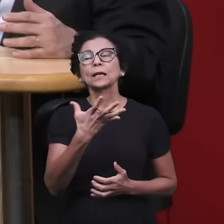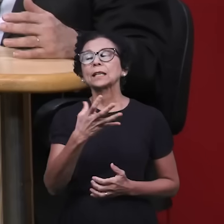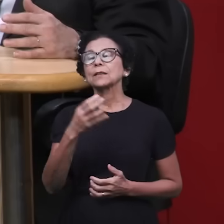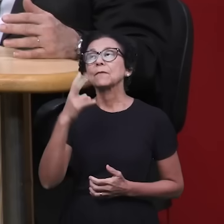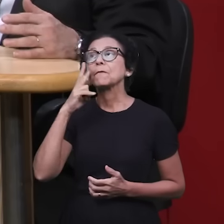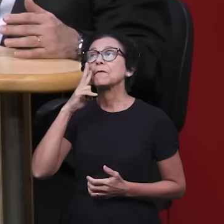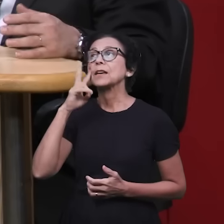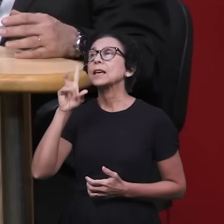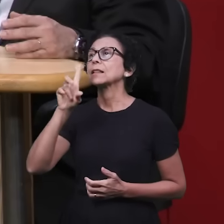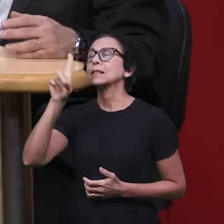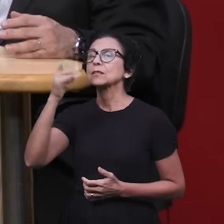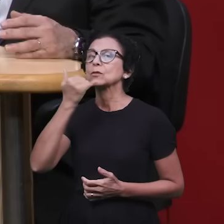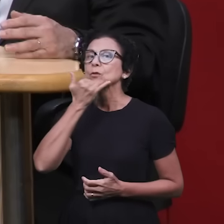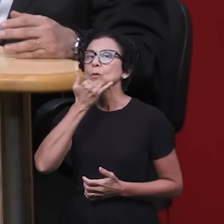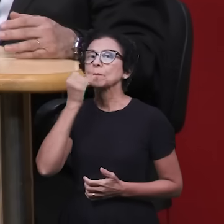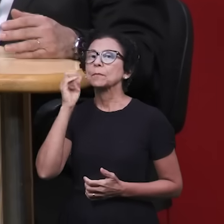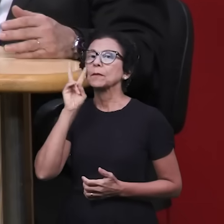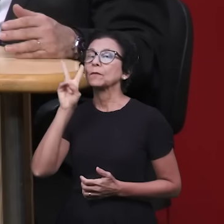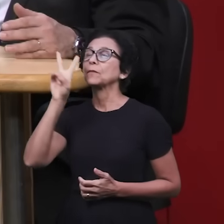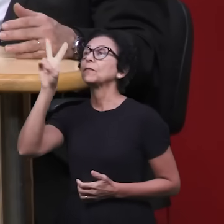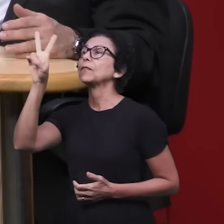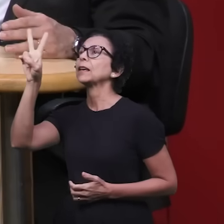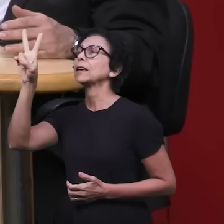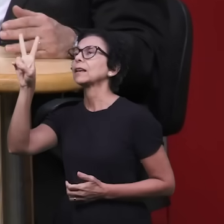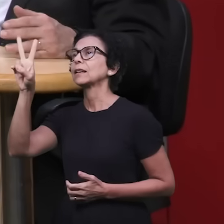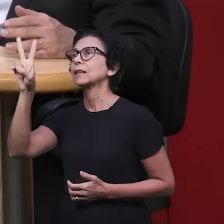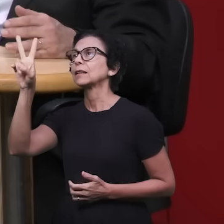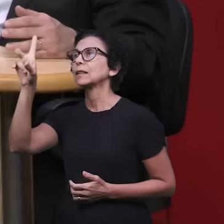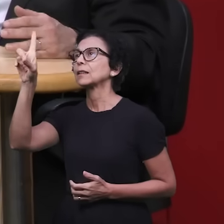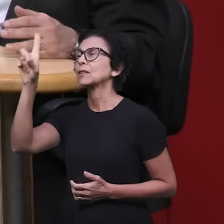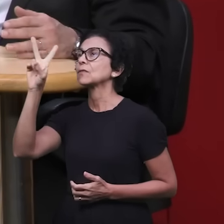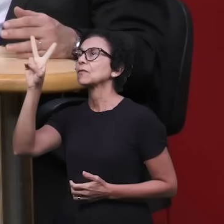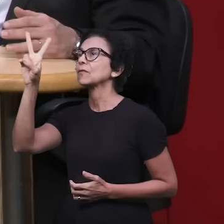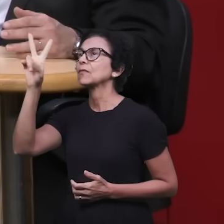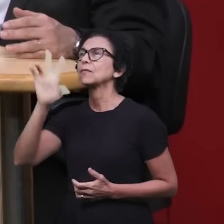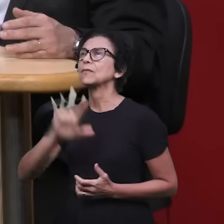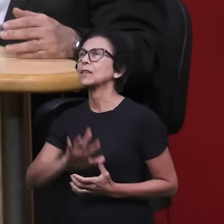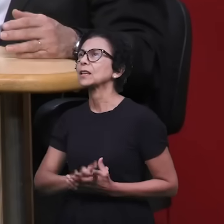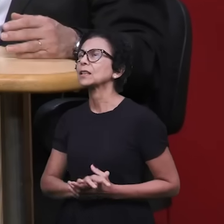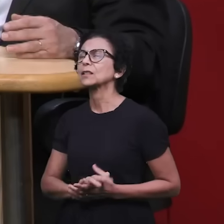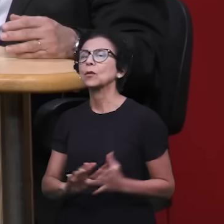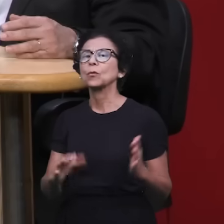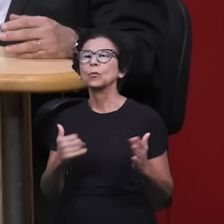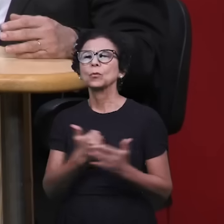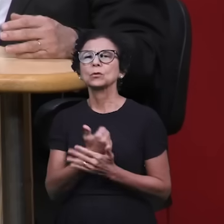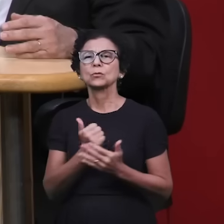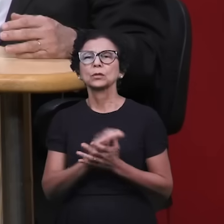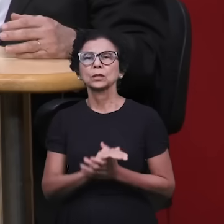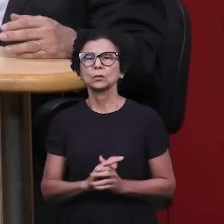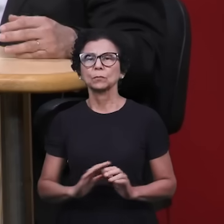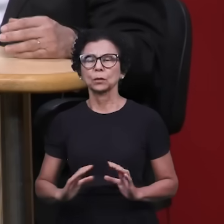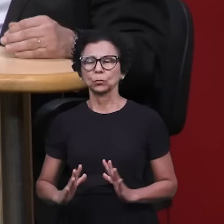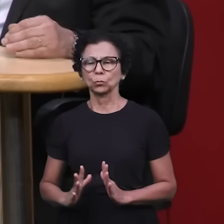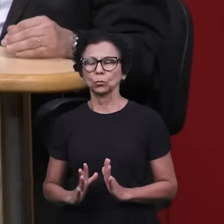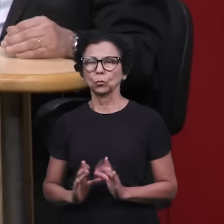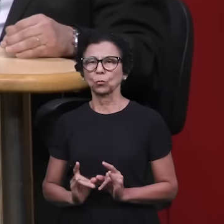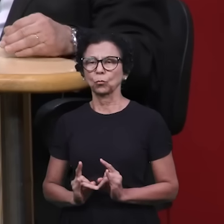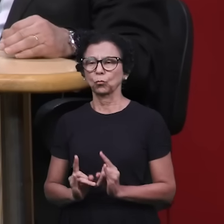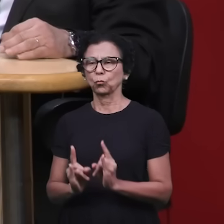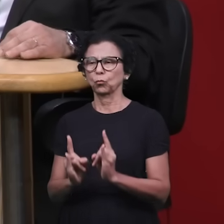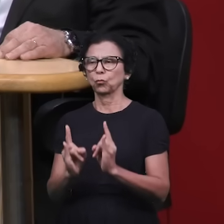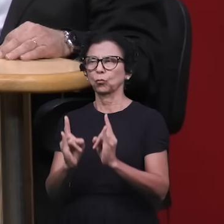coisas sem o Senhor, né? Fez a Torre de Babel. E nós vemos que há uma imitação, e quero chegar aqui assim, por exemplo, como é que era o